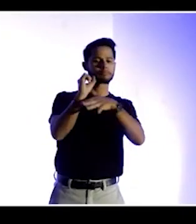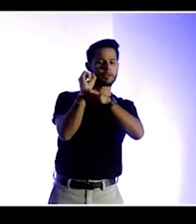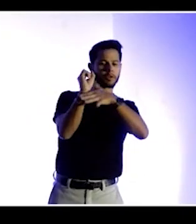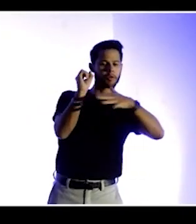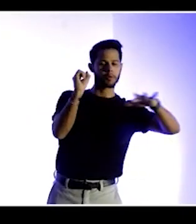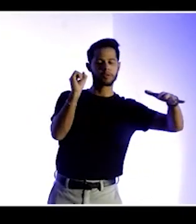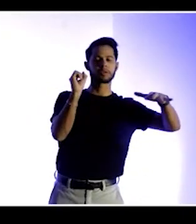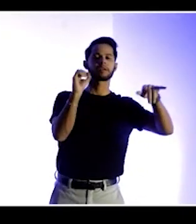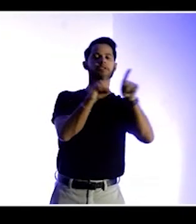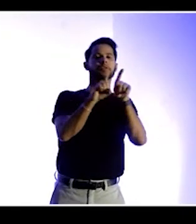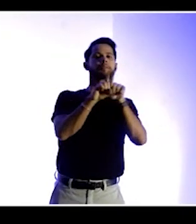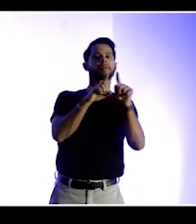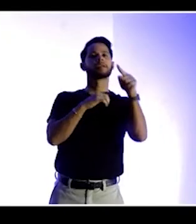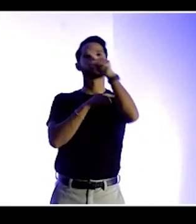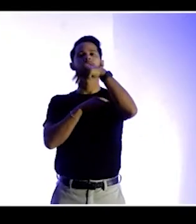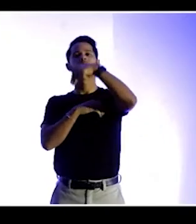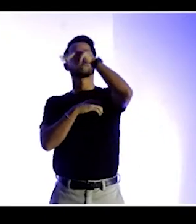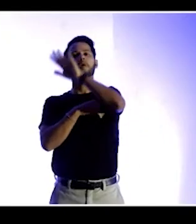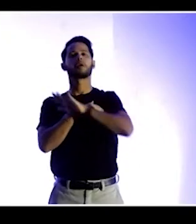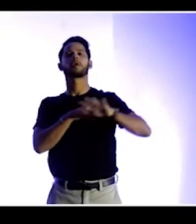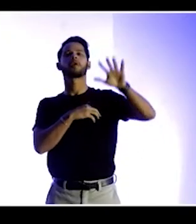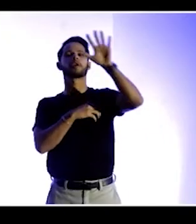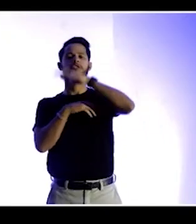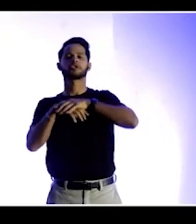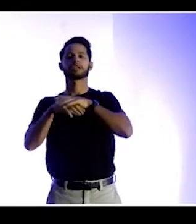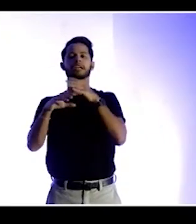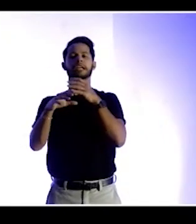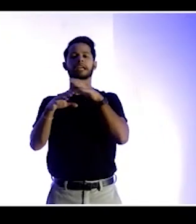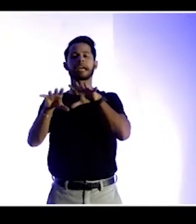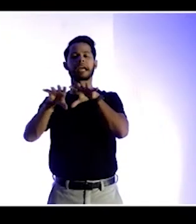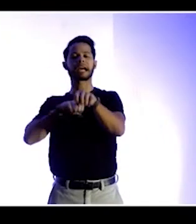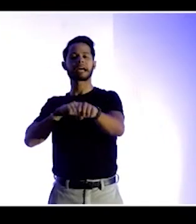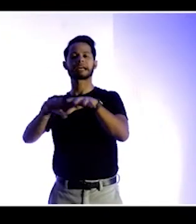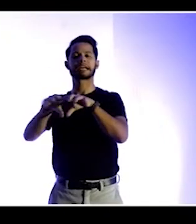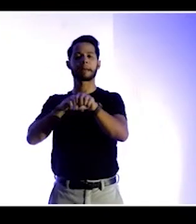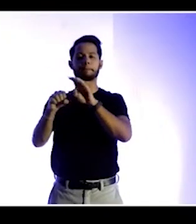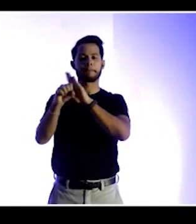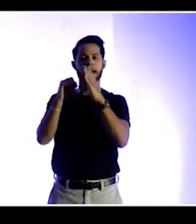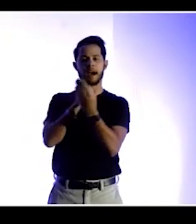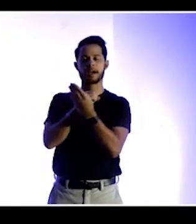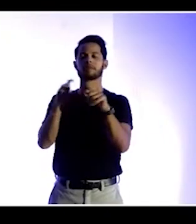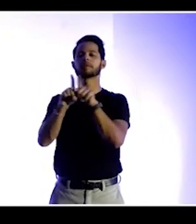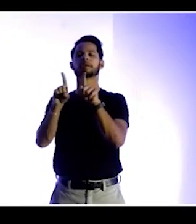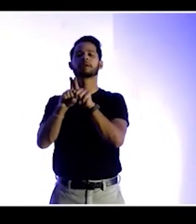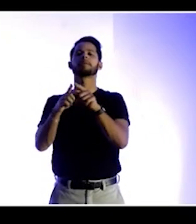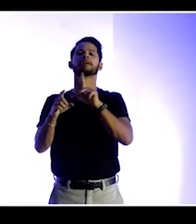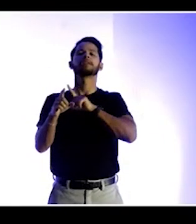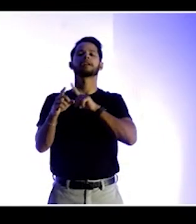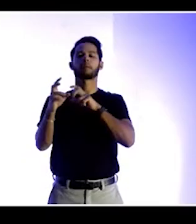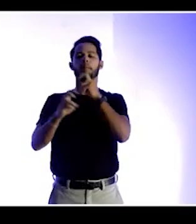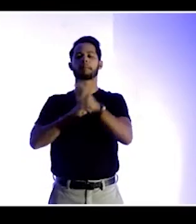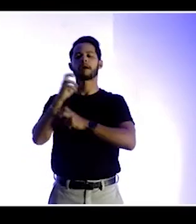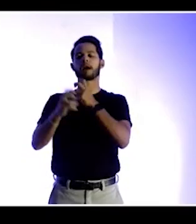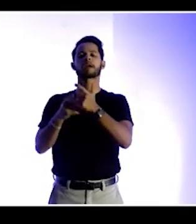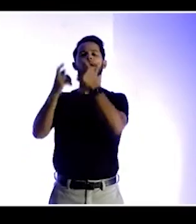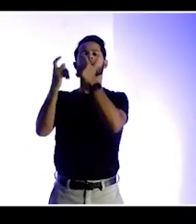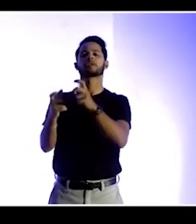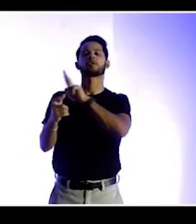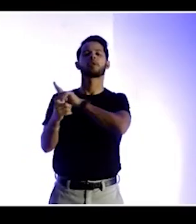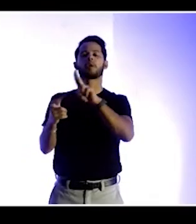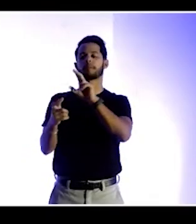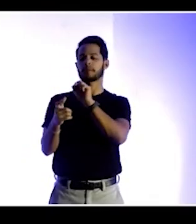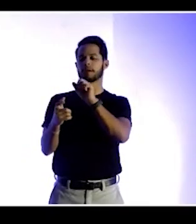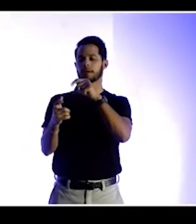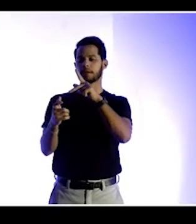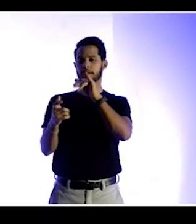de Canasvieiras, Cachoeira do Bom Jesus, o Sapiens Park, que era inclusive uma colônia penal, era uma